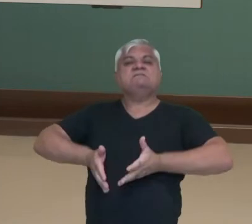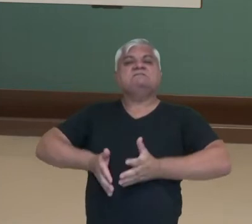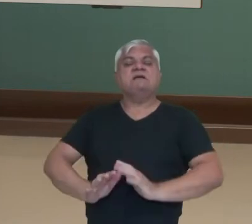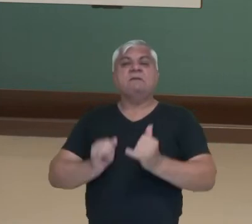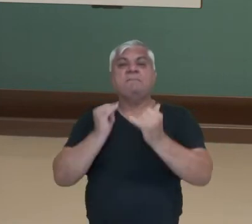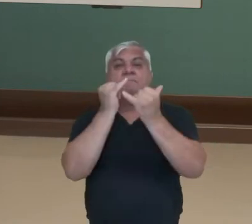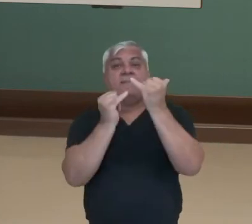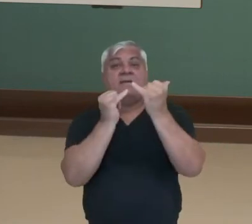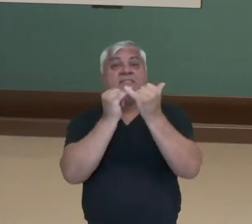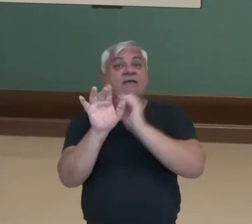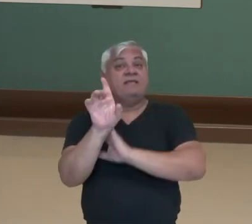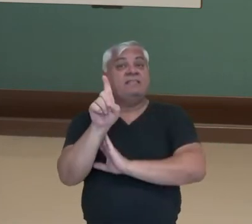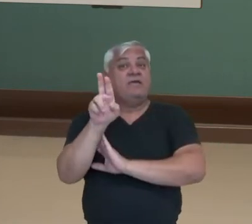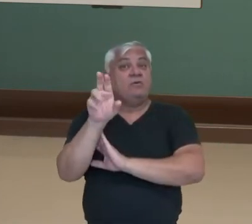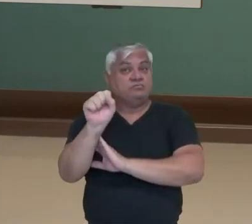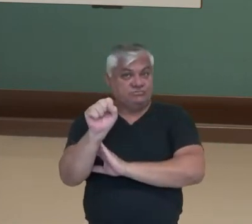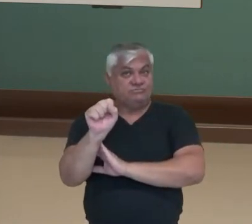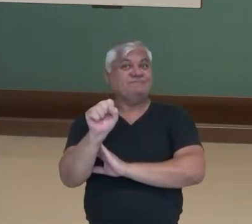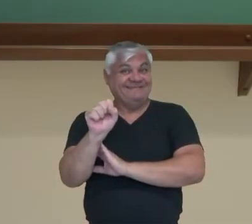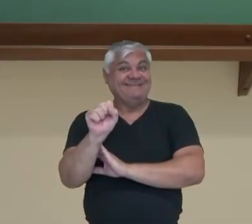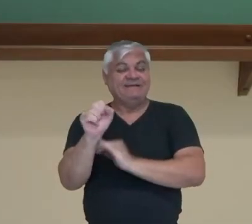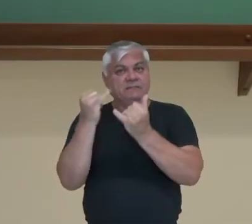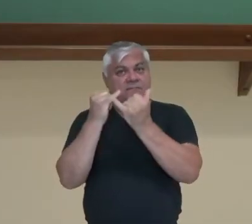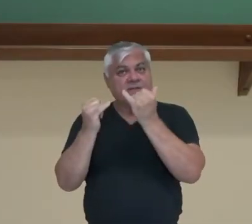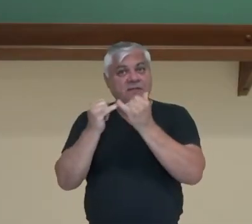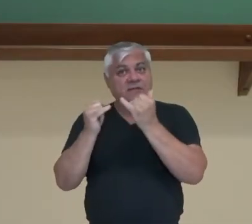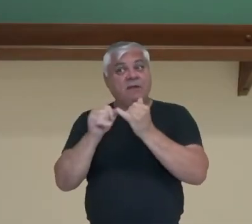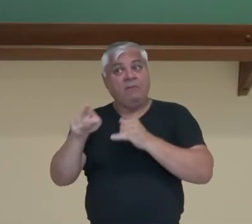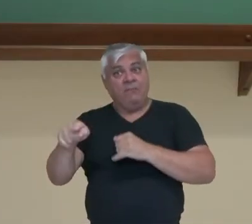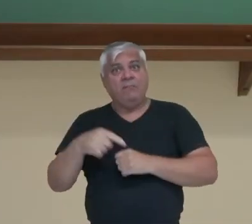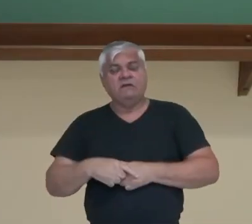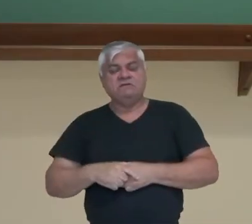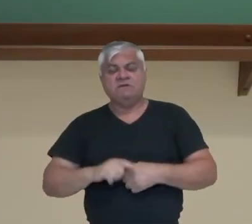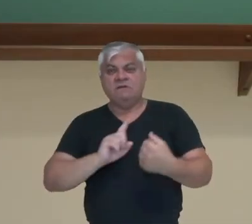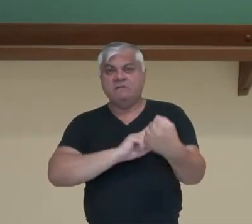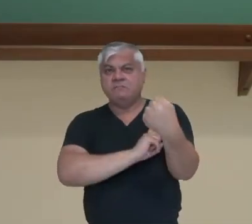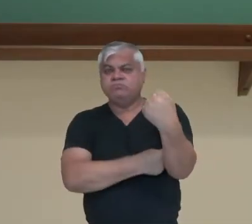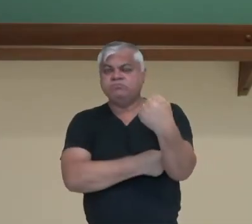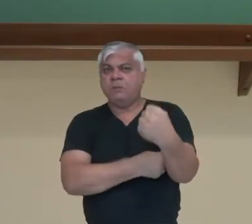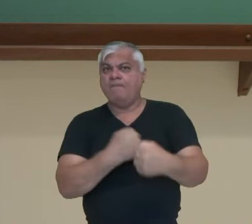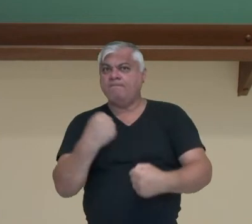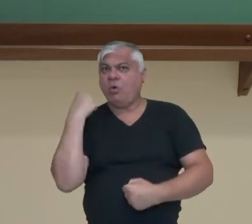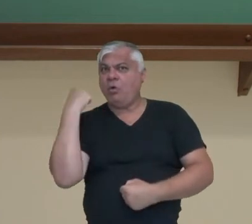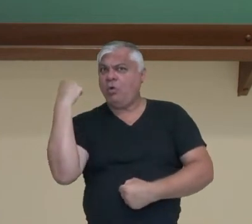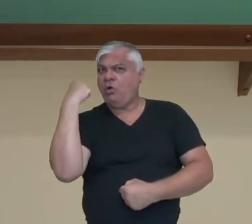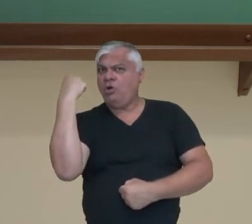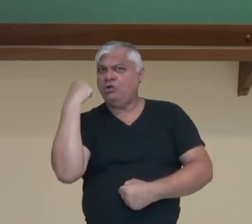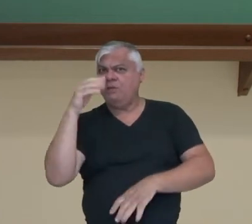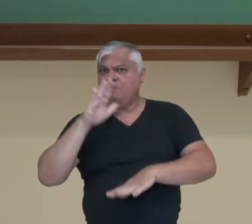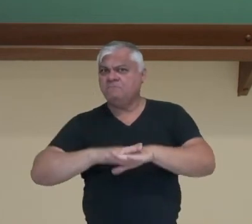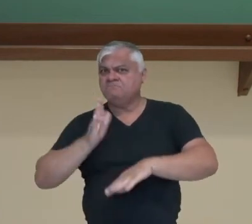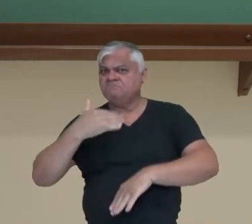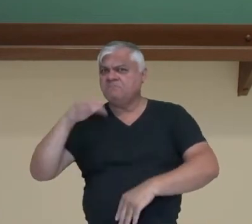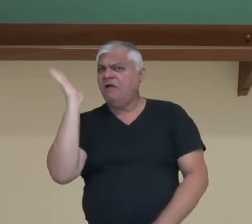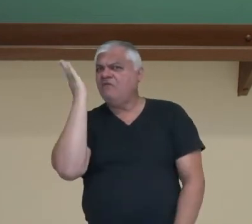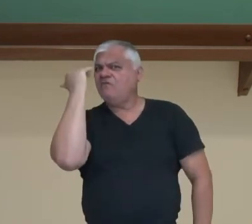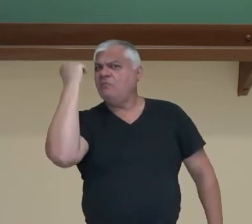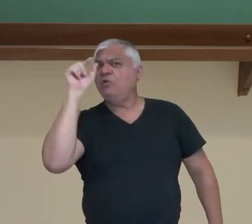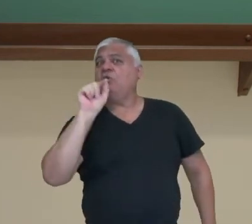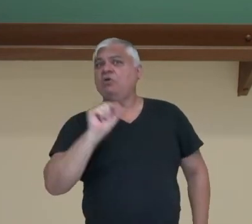semideuses, mortais, porém com superpoderes. E claro, né, o mais top da galáxia aí é